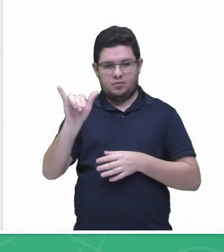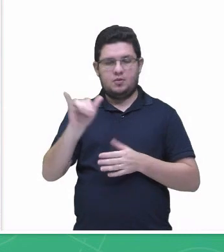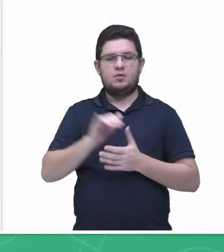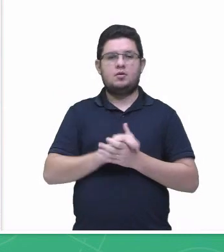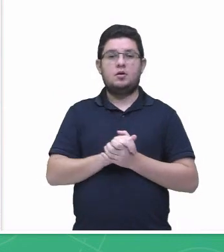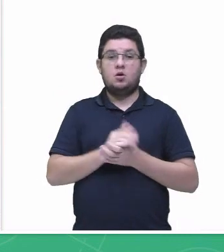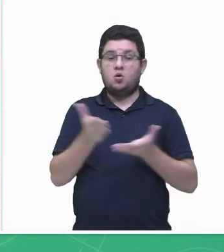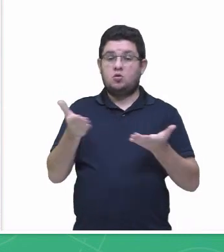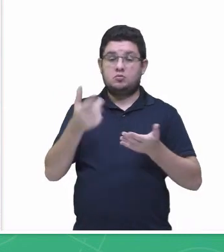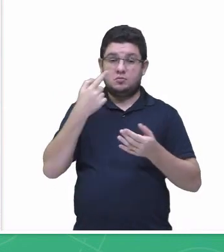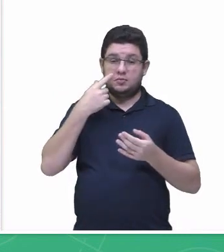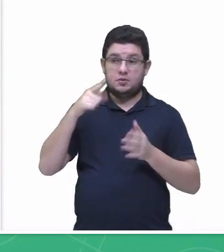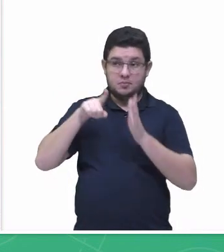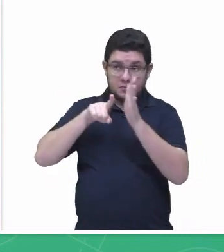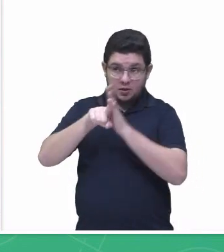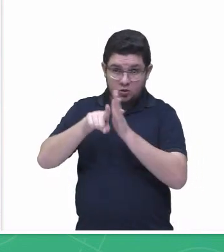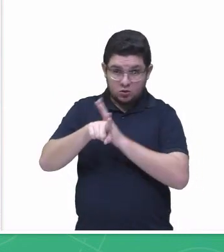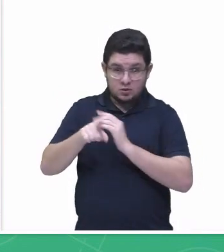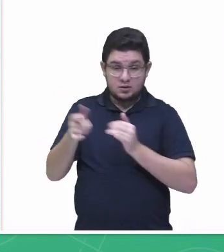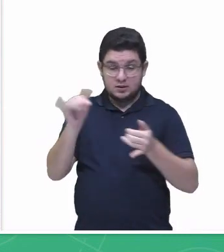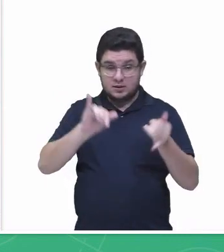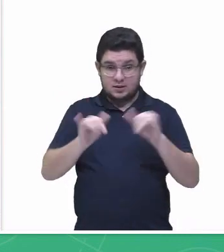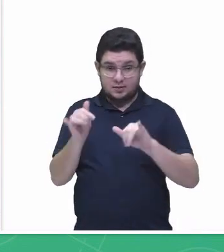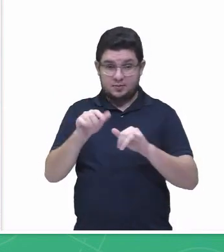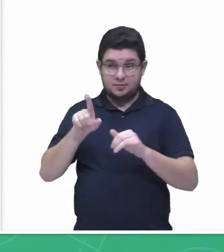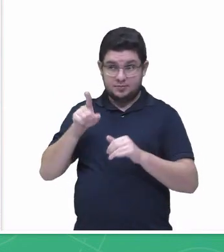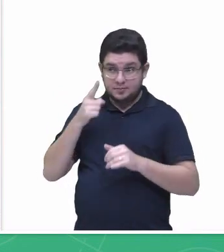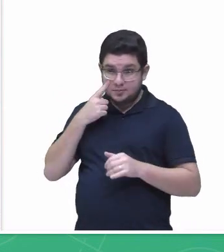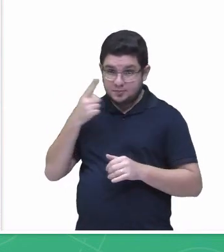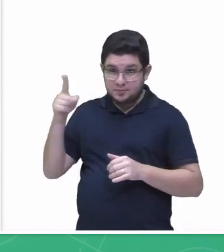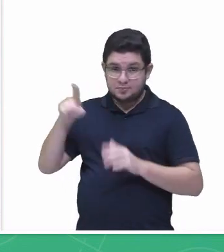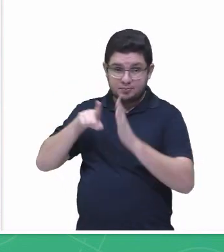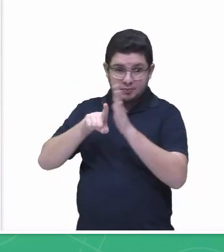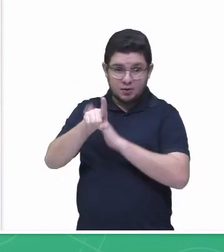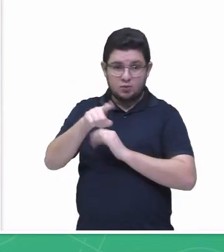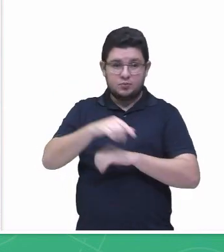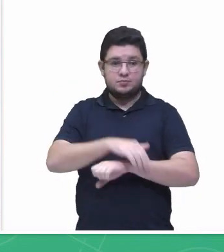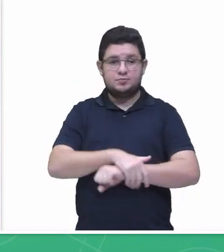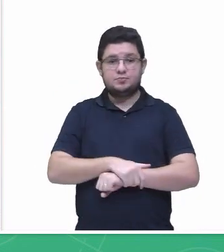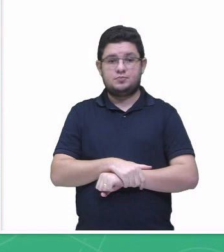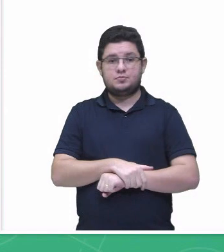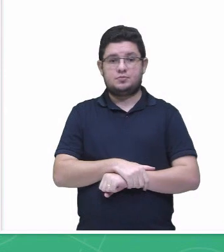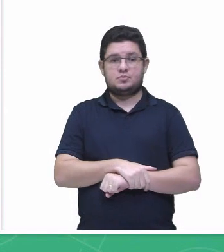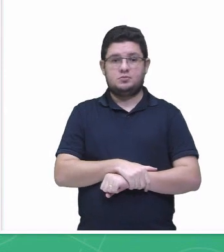de Química. Vamos lá para as nossas questões.